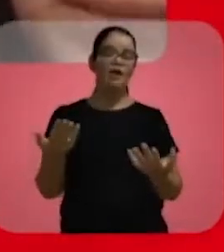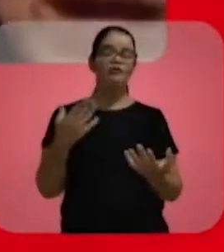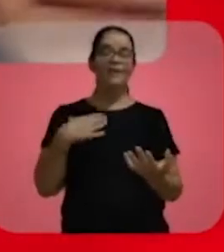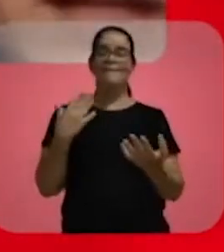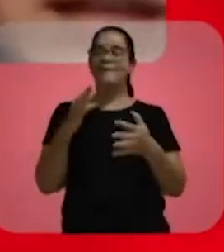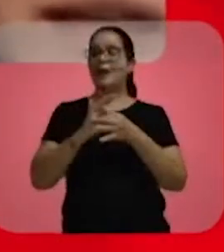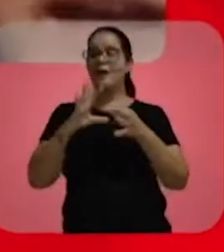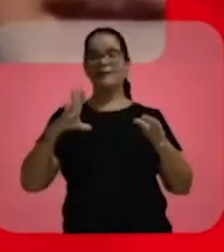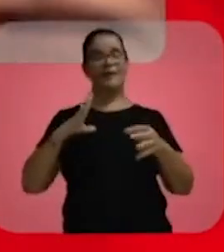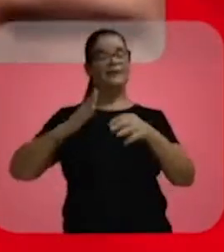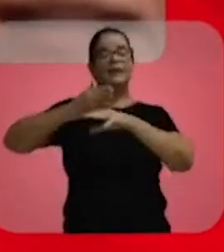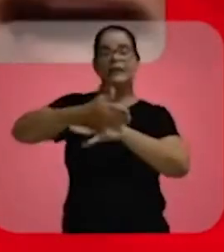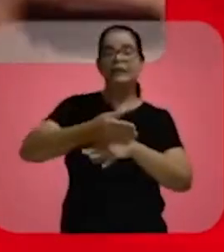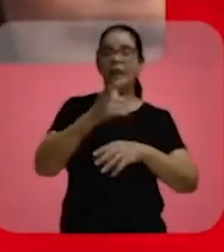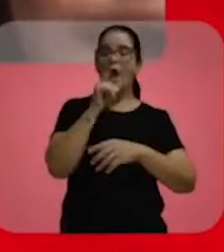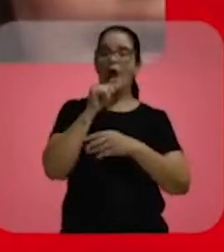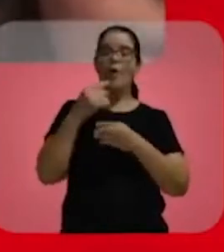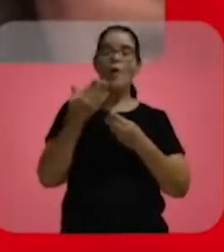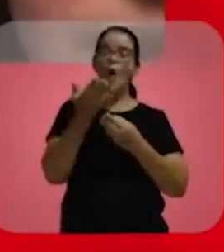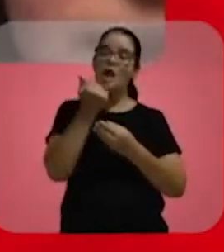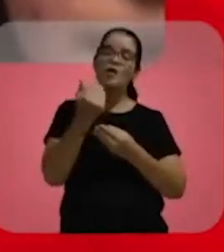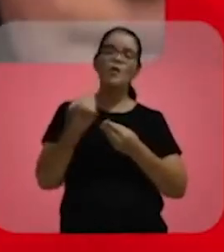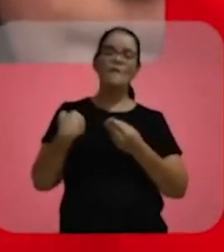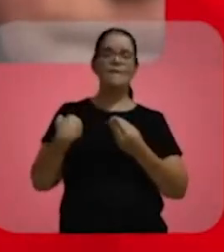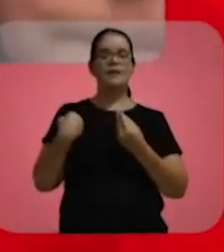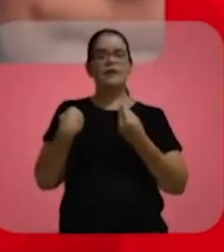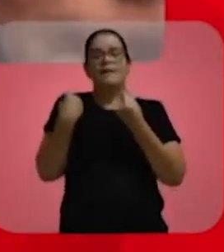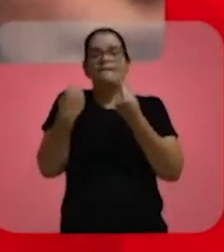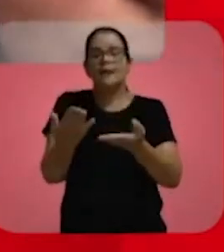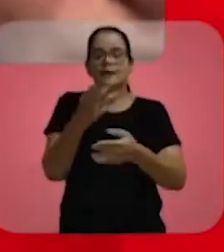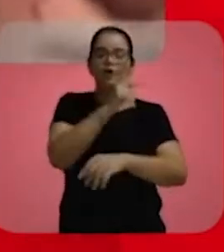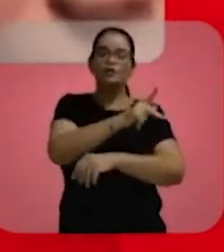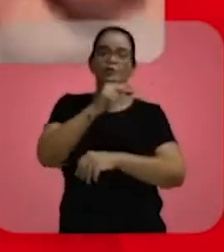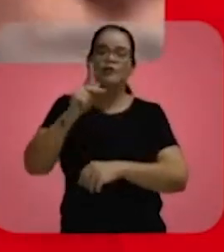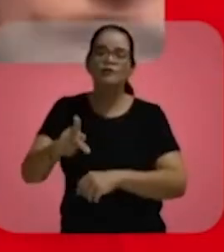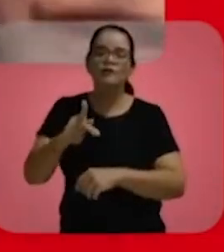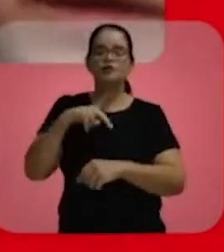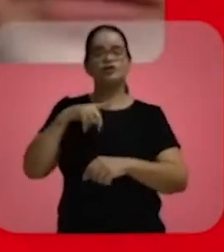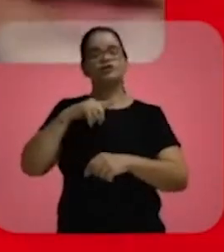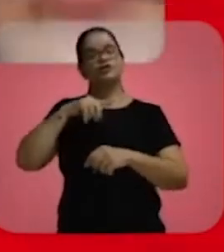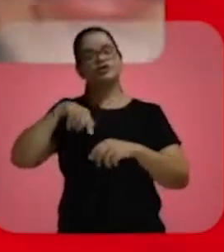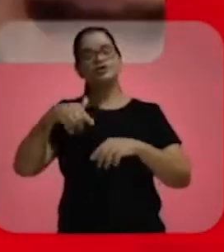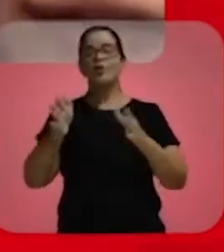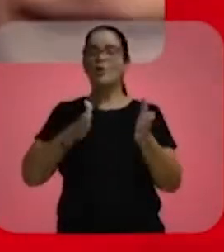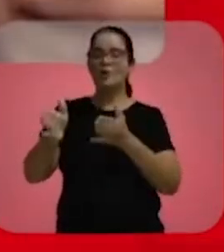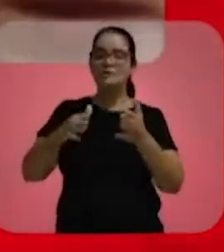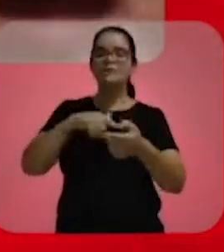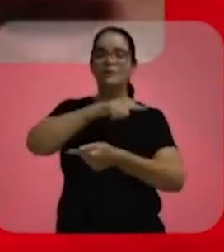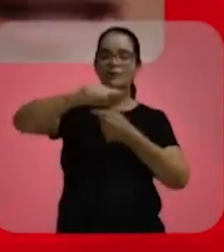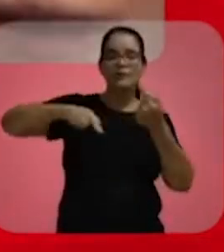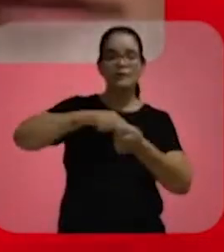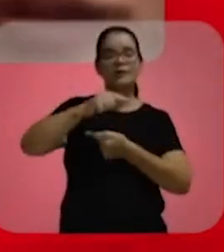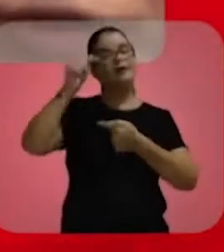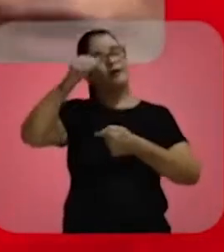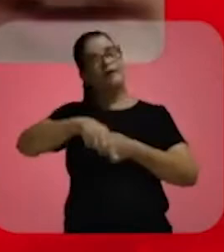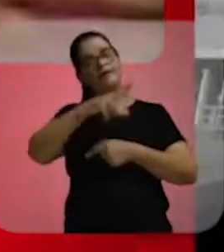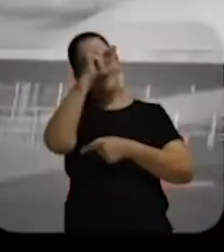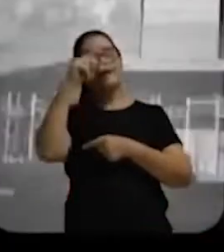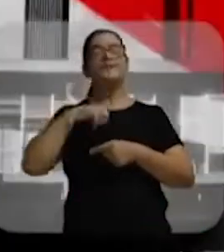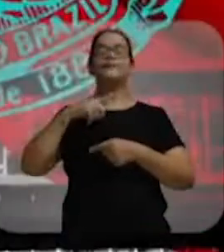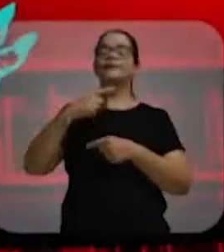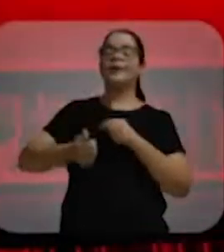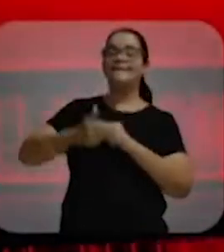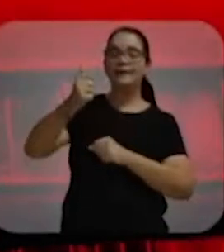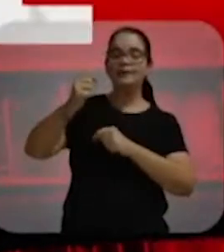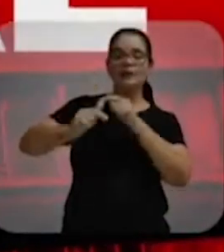para permitirem a entrada de água e comida para os professores que estão em estado de greve aqui na prefeitura. Em